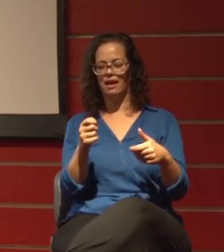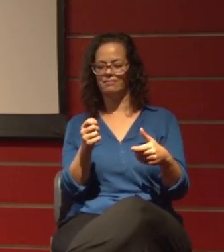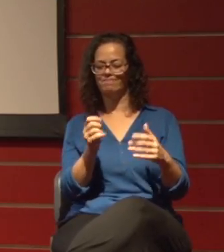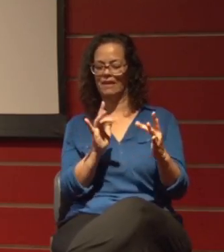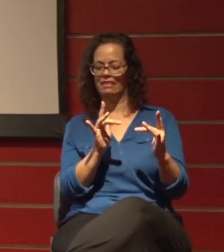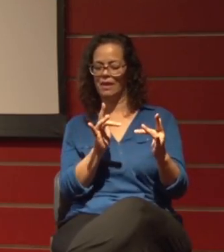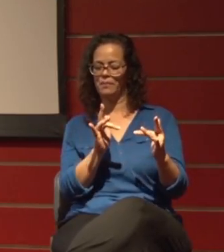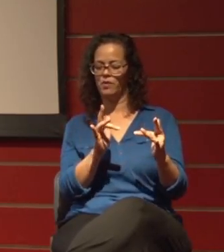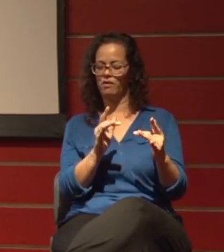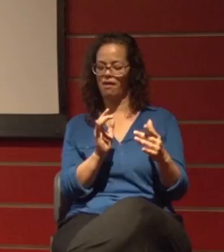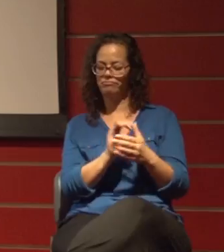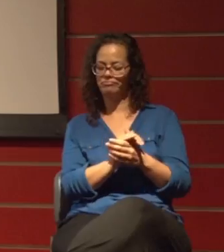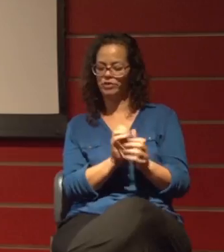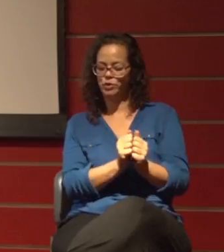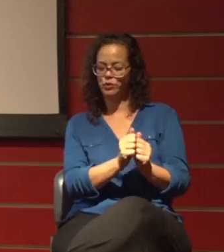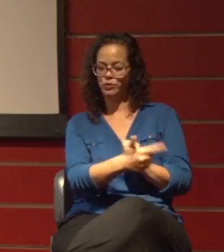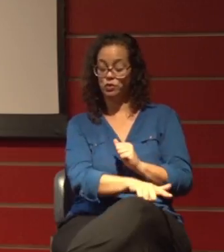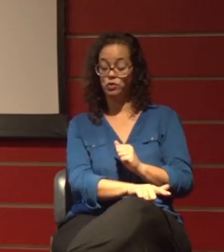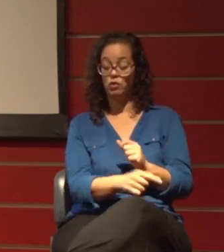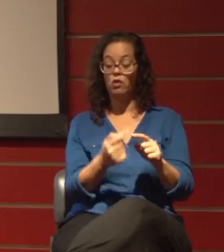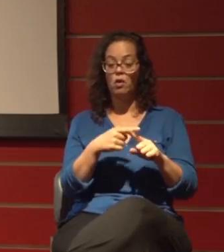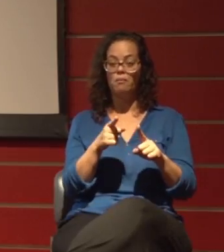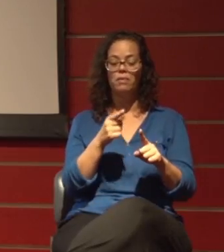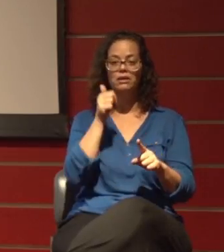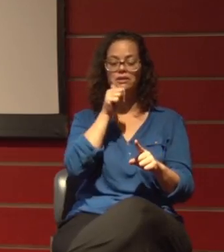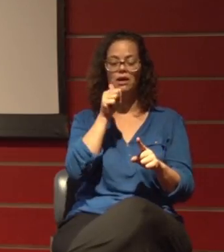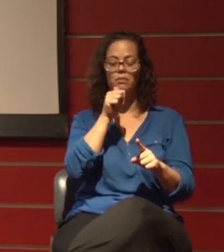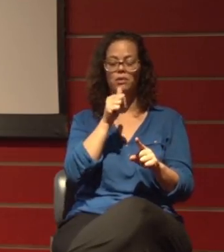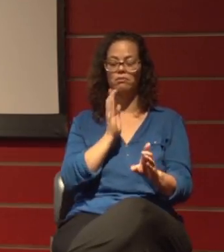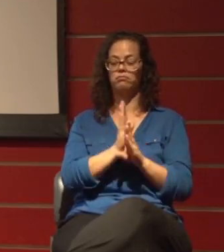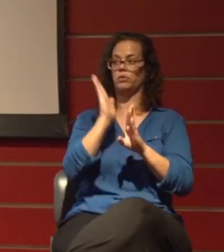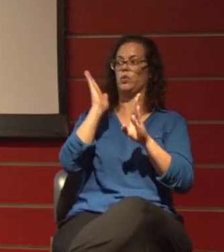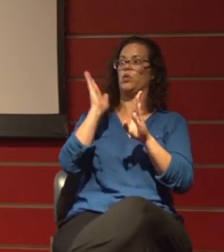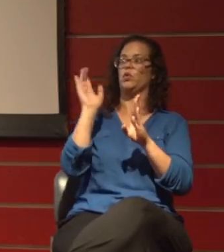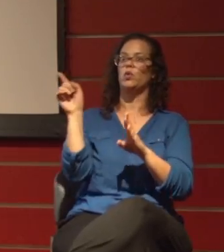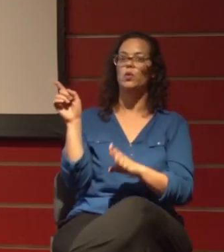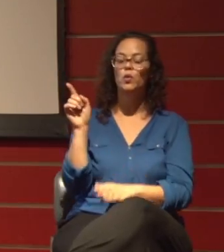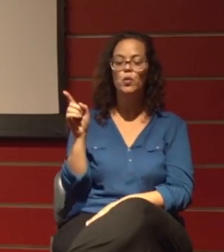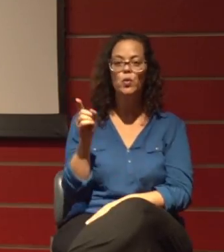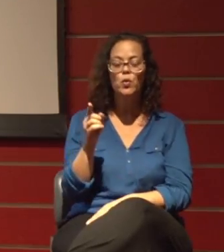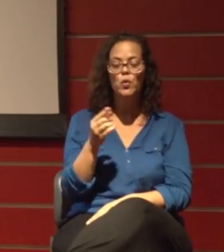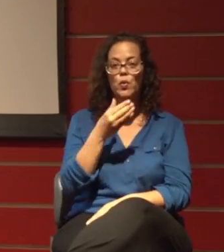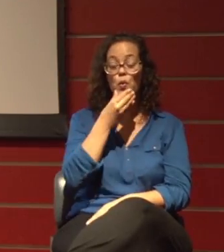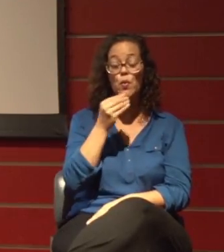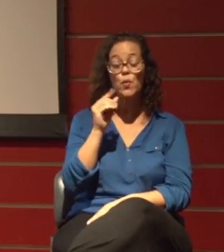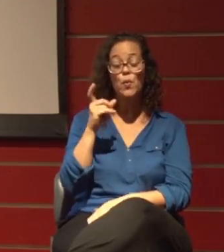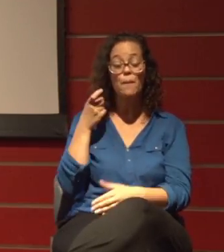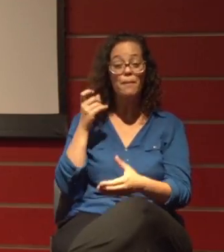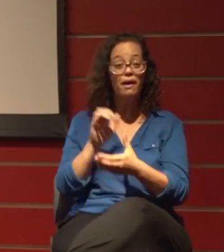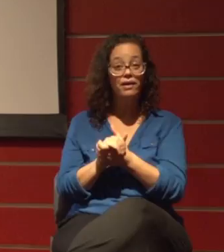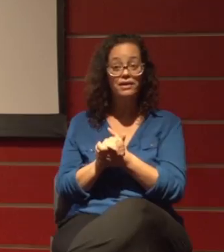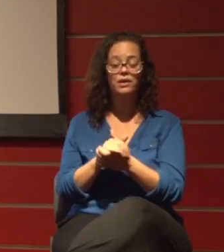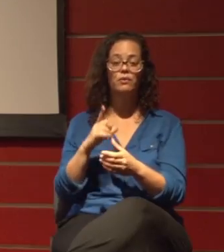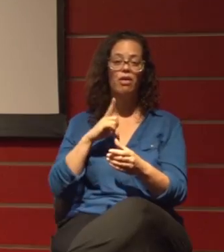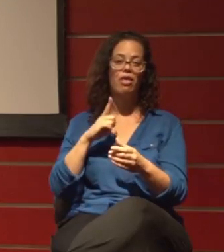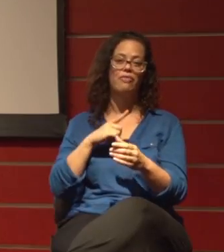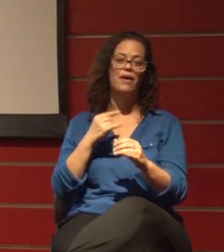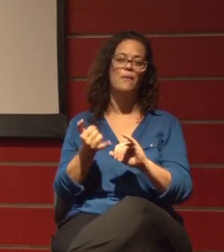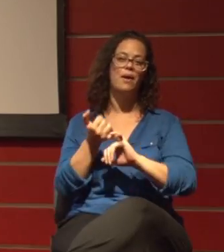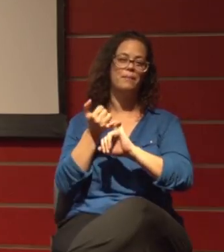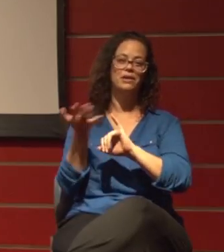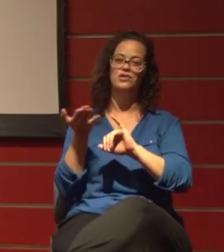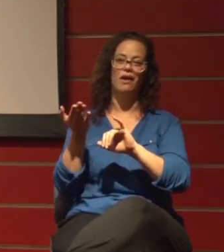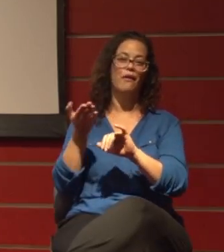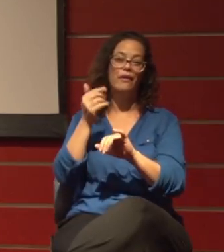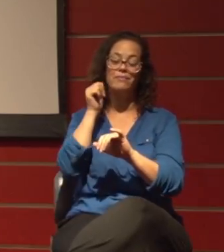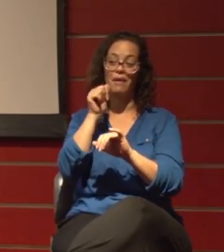descobre que o o ex-marido tem uma amante que tá grávida né ou seja um pló mudou completamente o